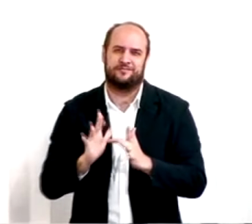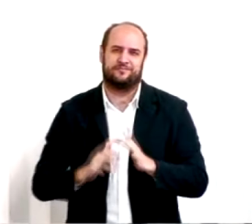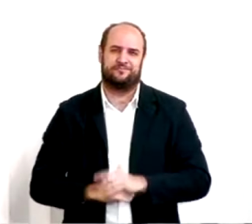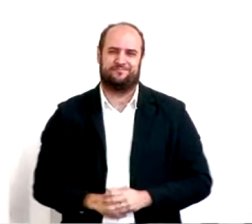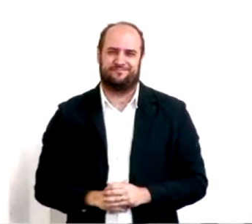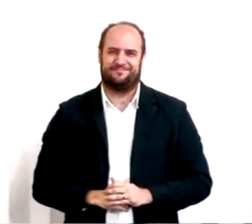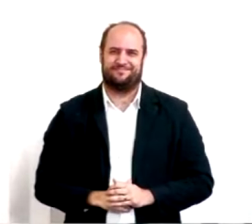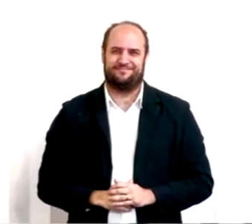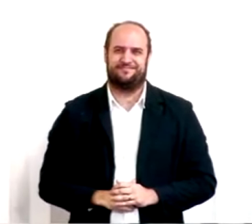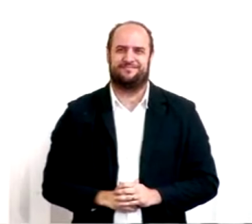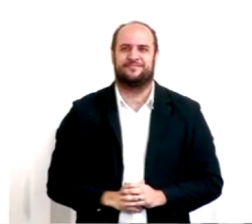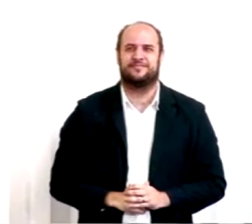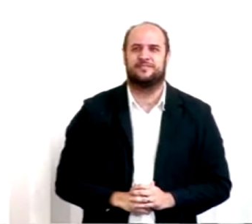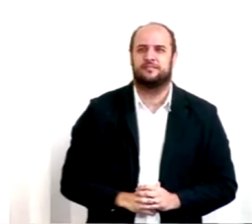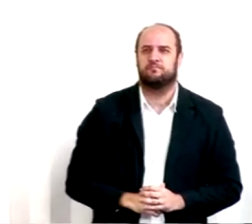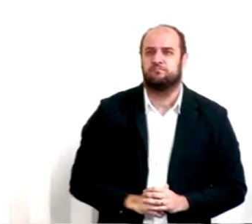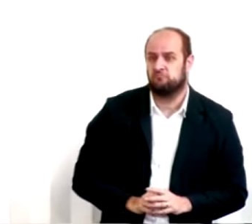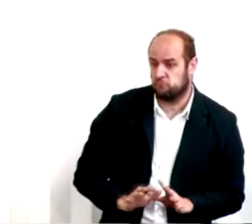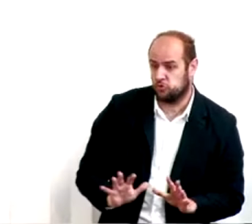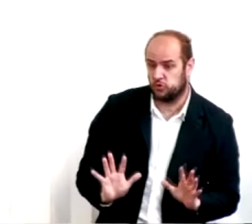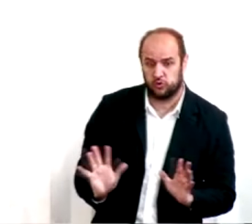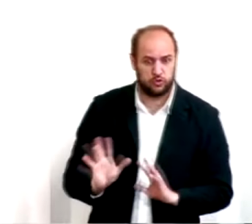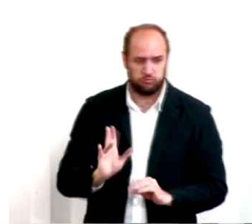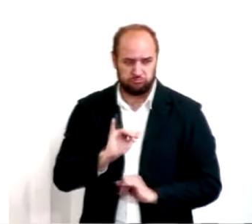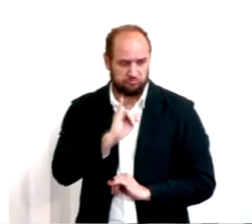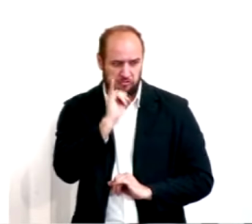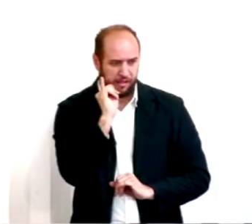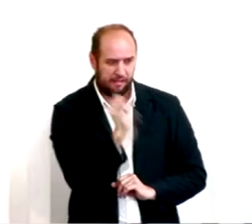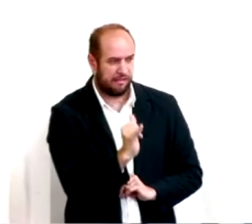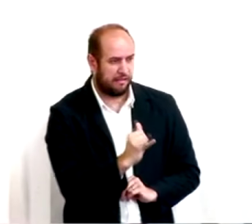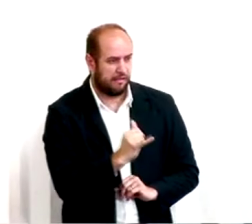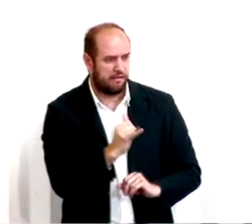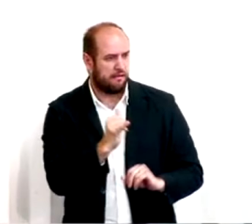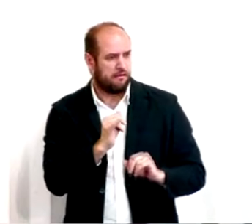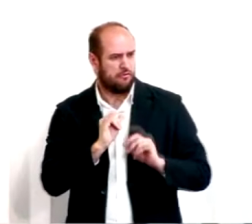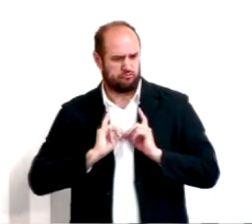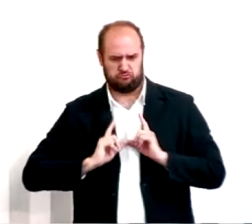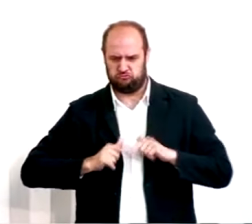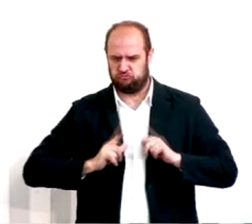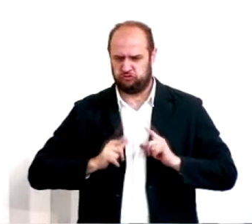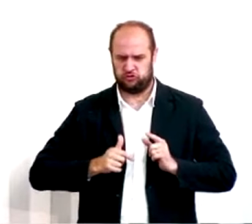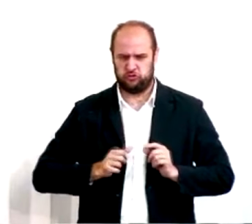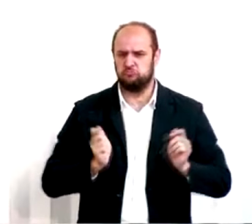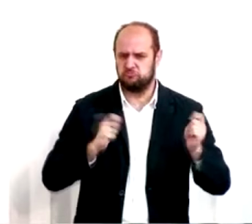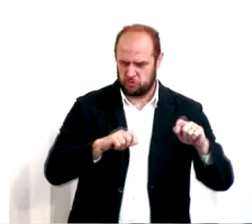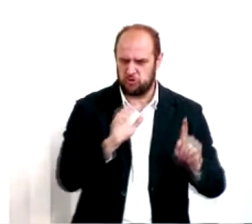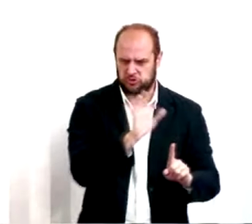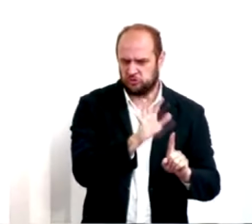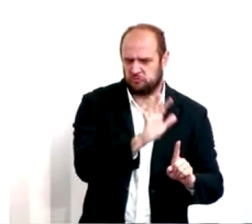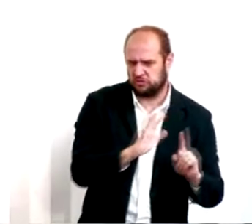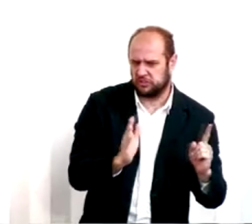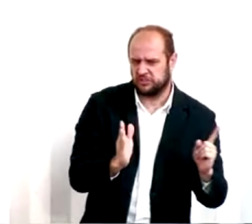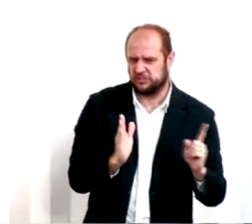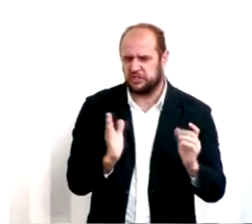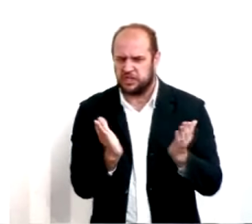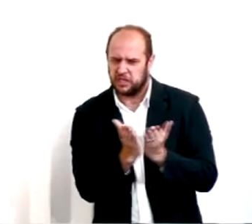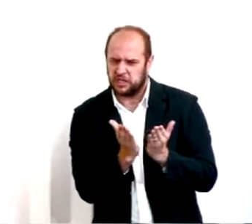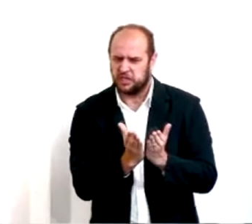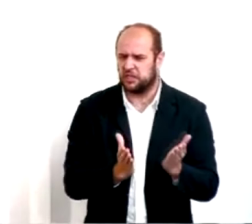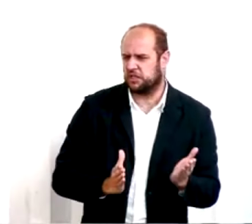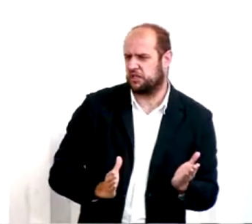não é para dizer que os judeus podem influenciar o cristianismo que sacerdotes